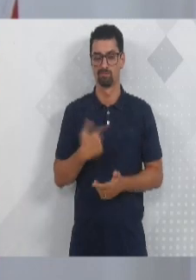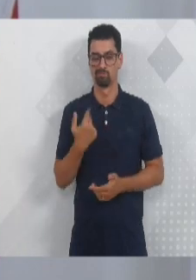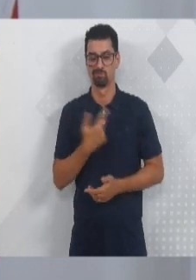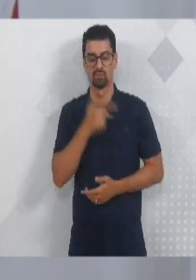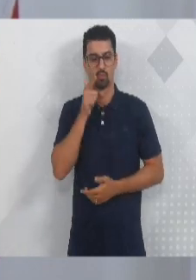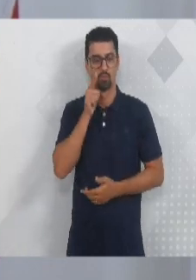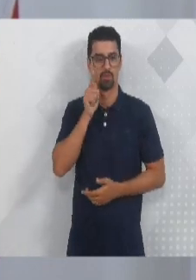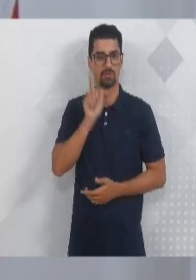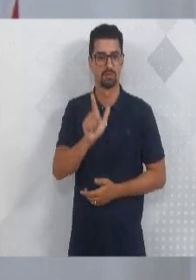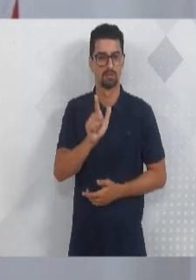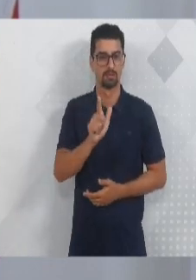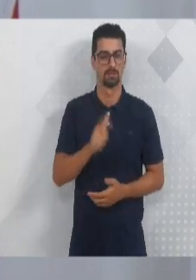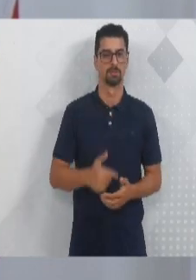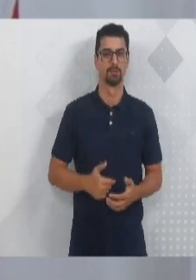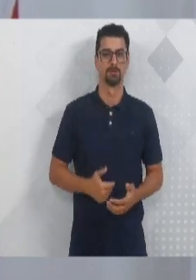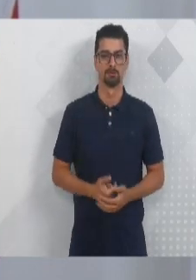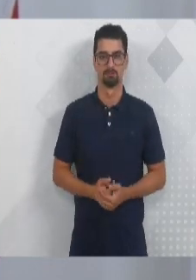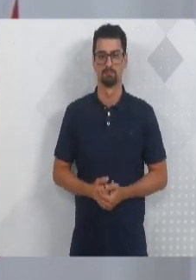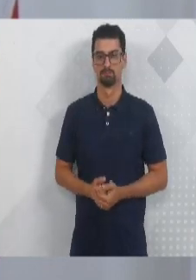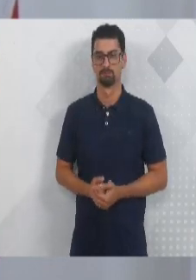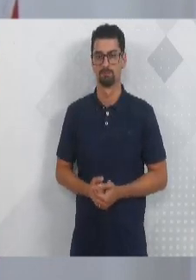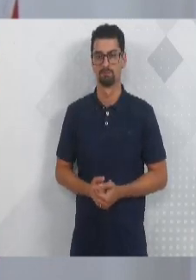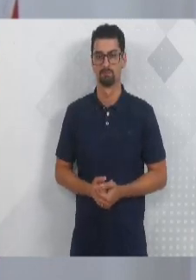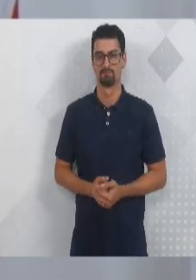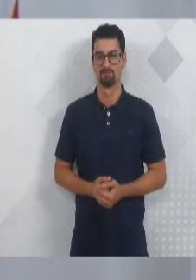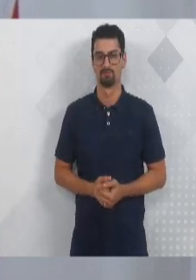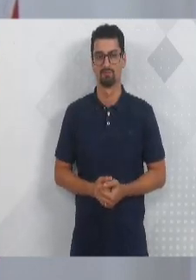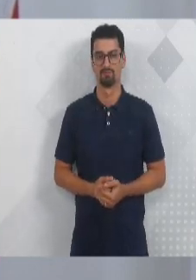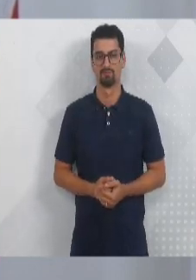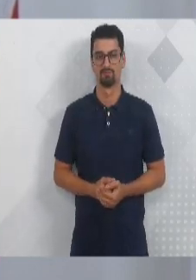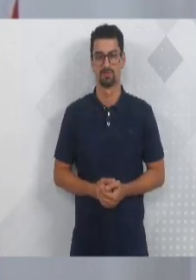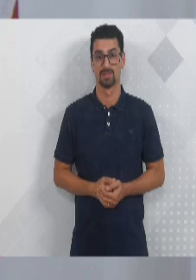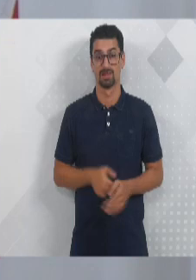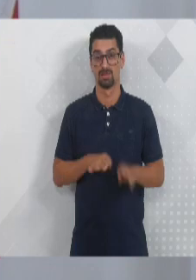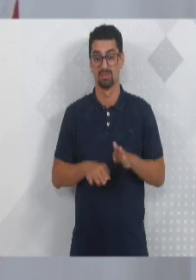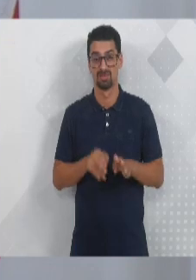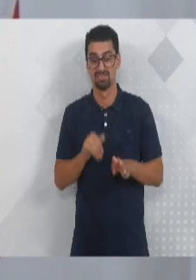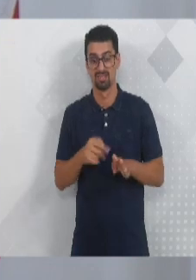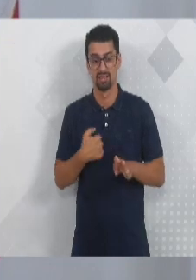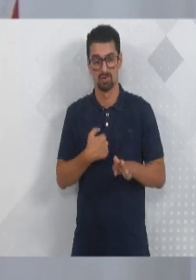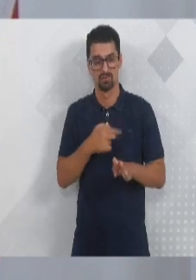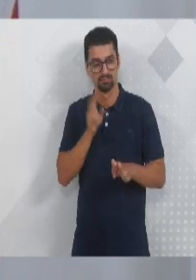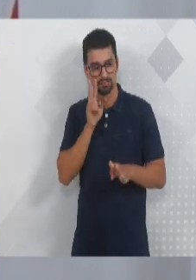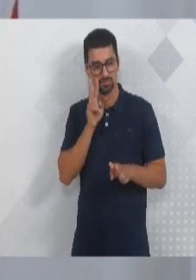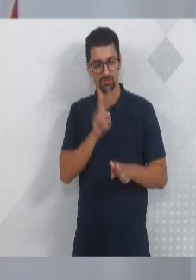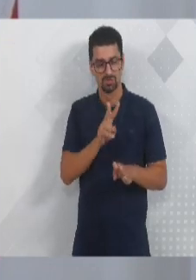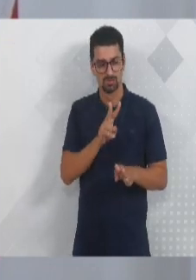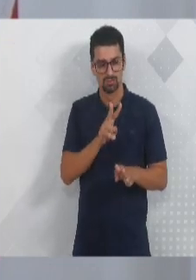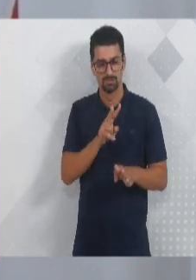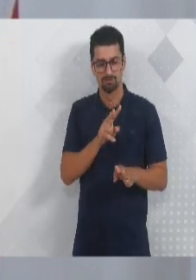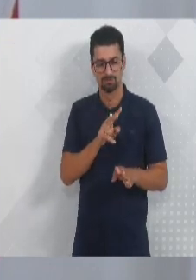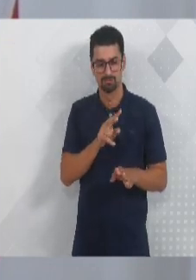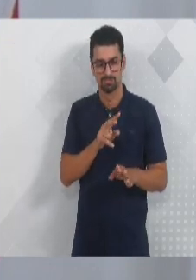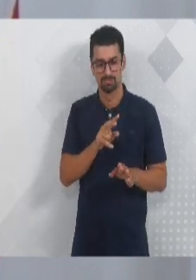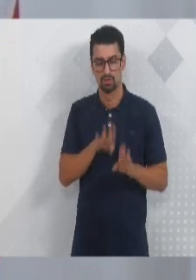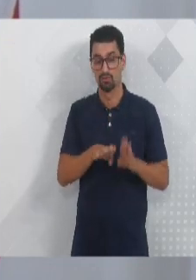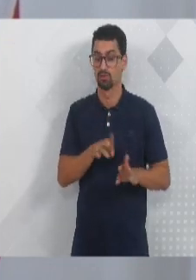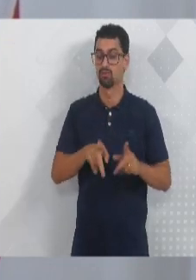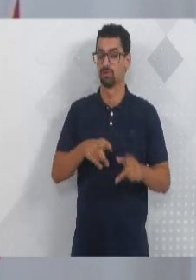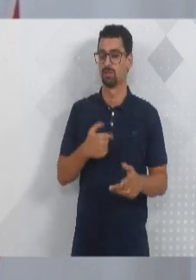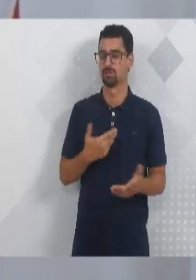conseguiu eh talvez se eu tivesse ouvido ele talvez seria diferente